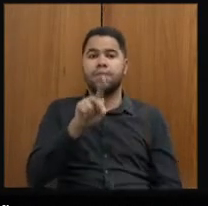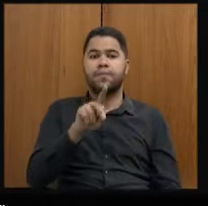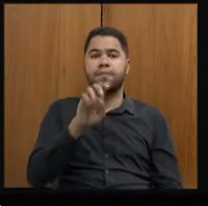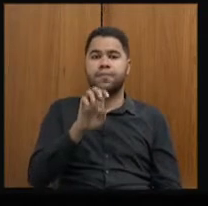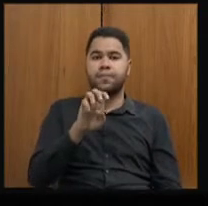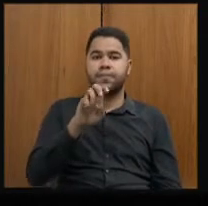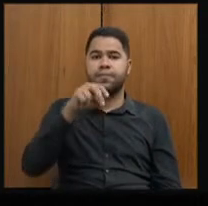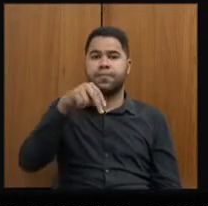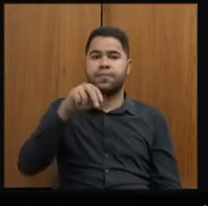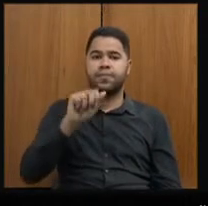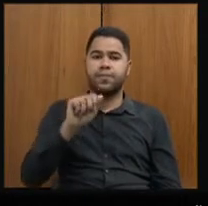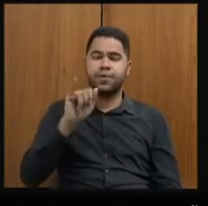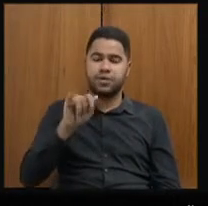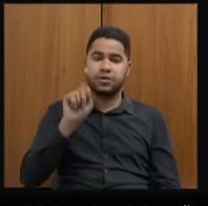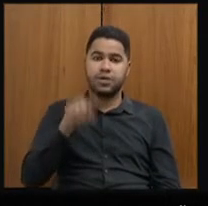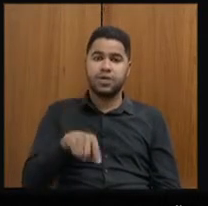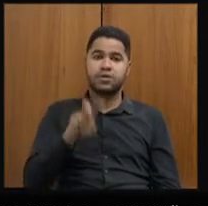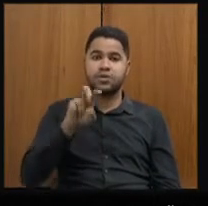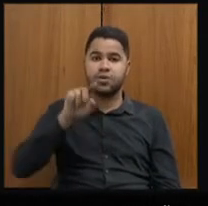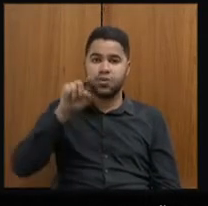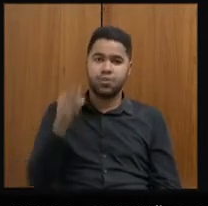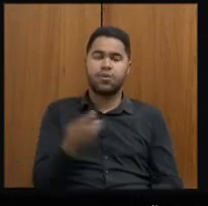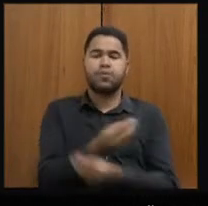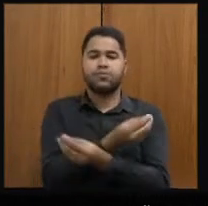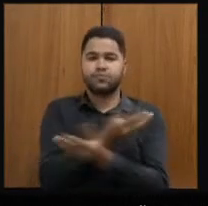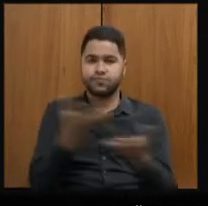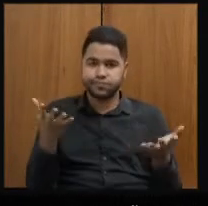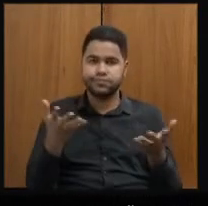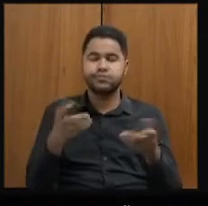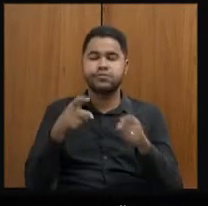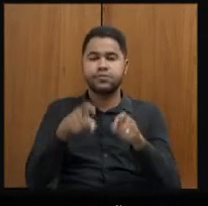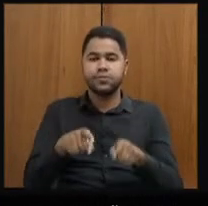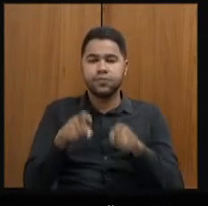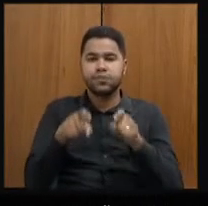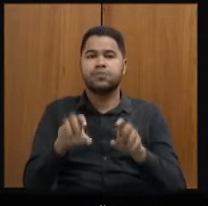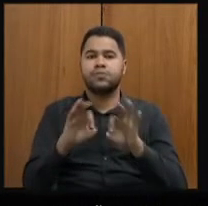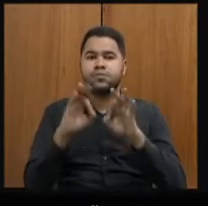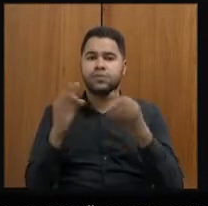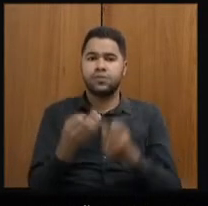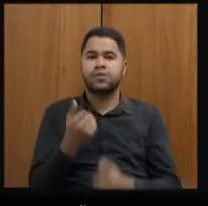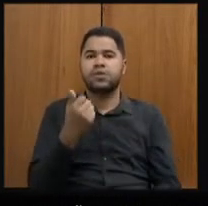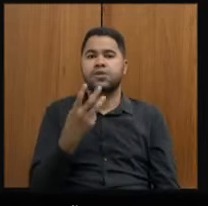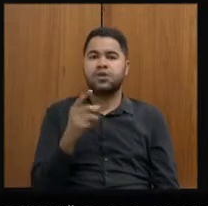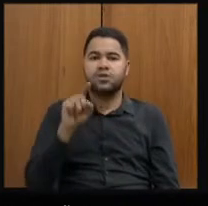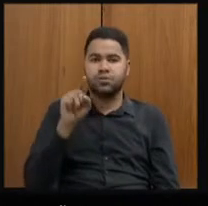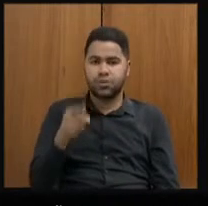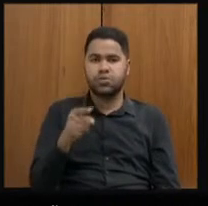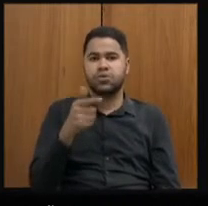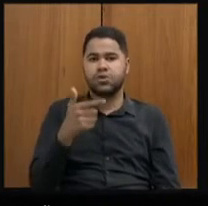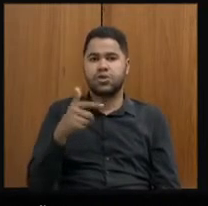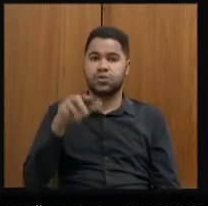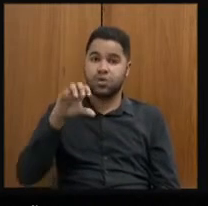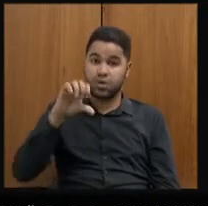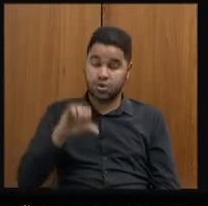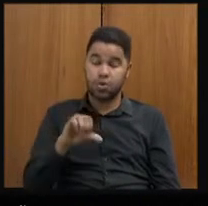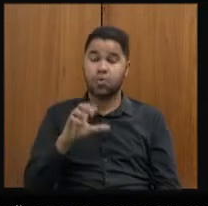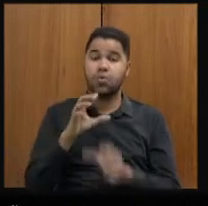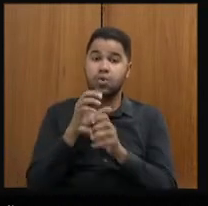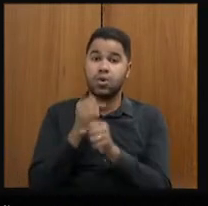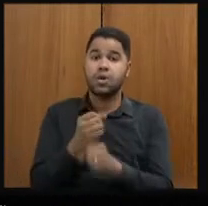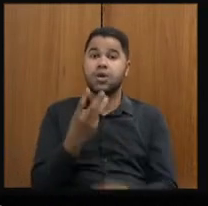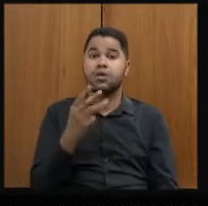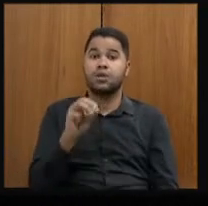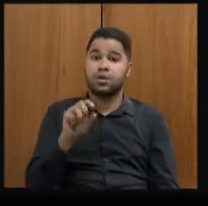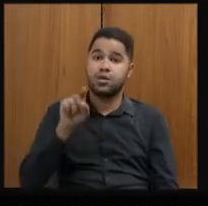Então são 1005 mapas de oferta da Agricultura Familiar 13259 agricultores totalizando